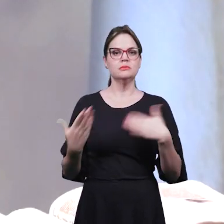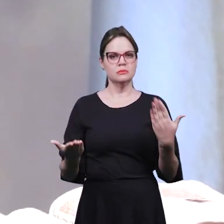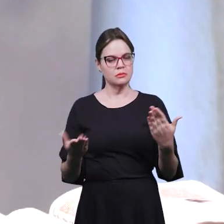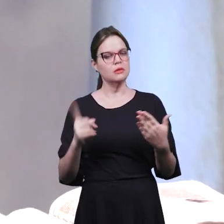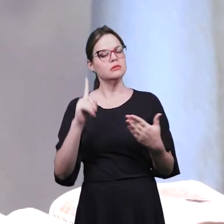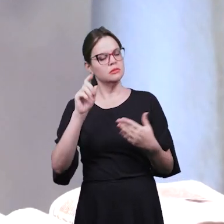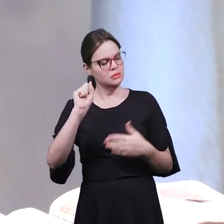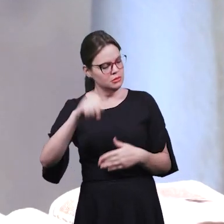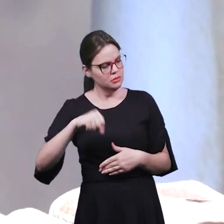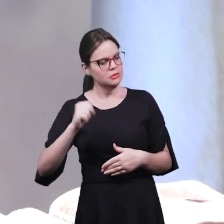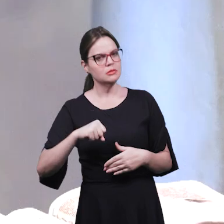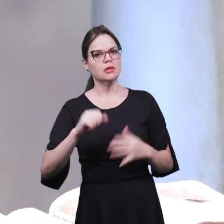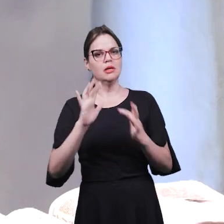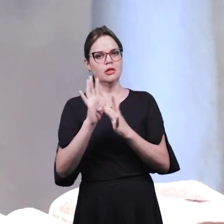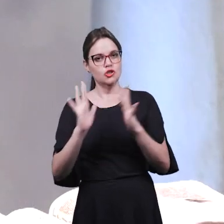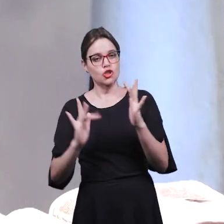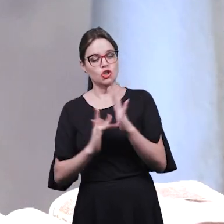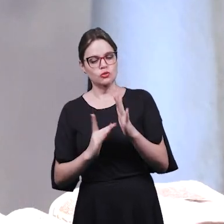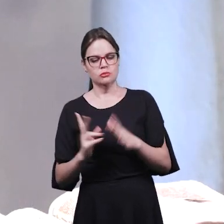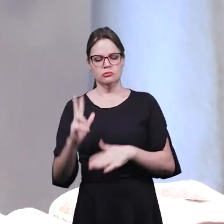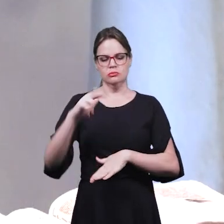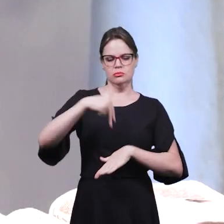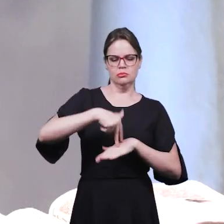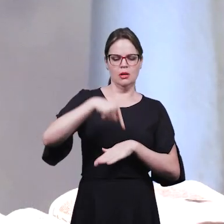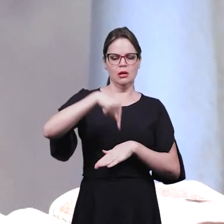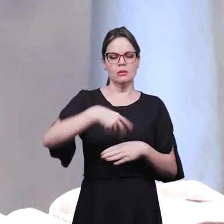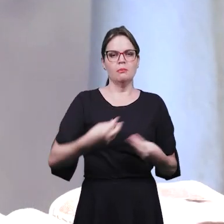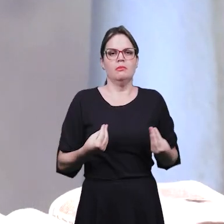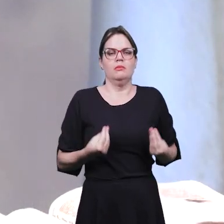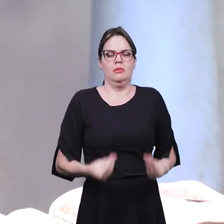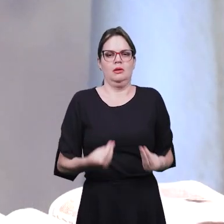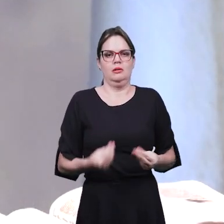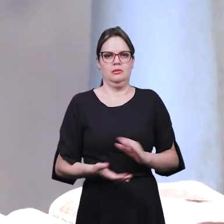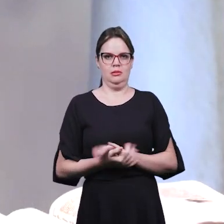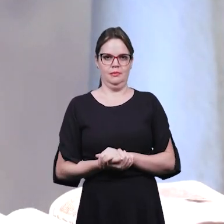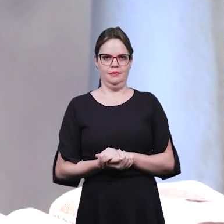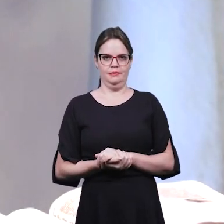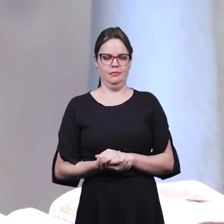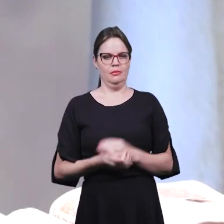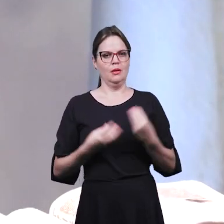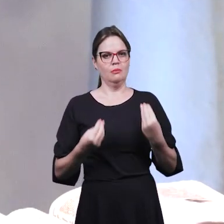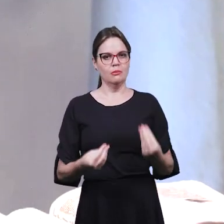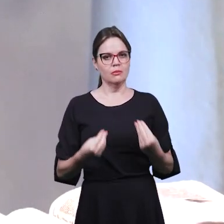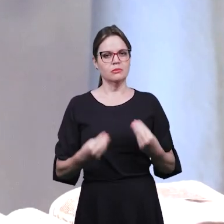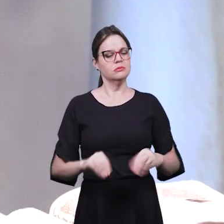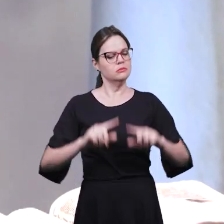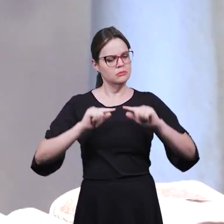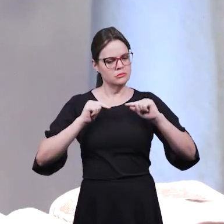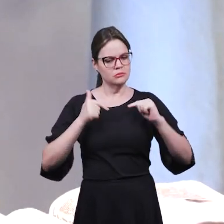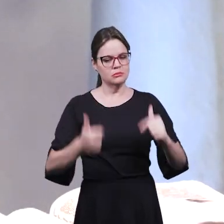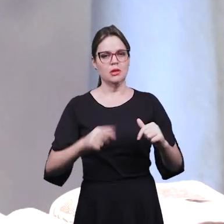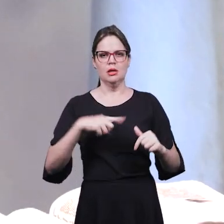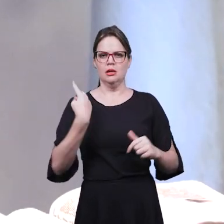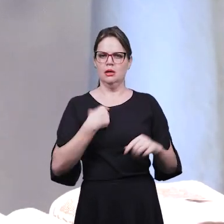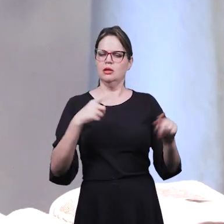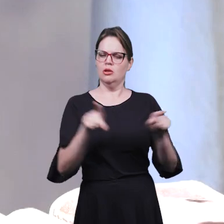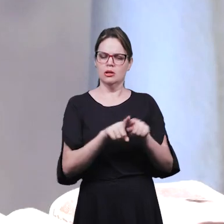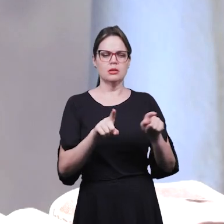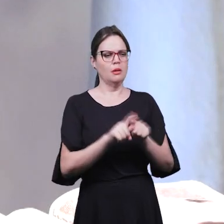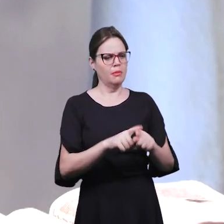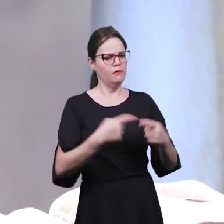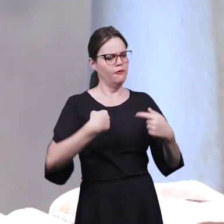foi enviado, a palavra Siloé significa enviado. Este é o propósito de Deus, que nós sejamos também enviados para levar essa